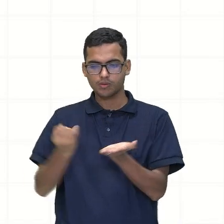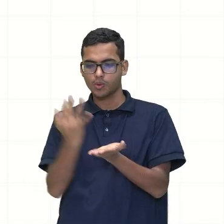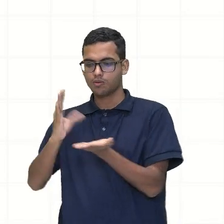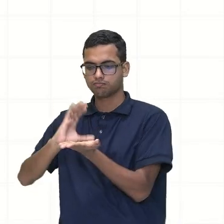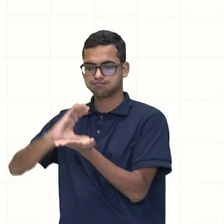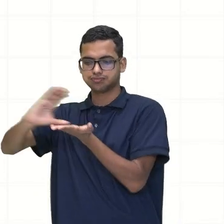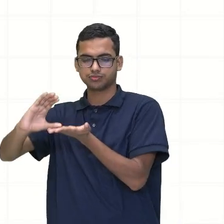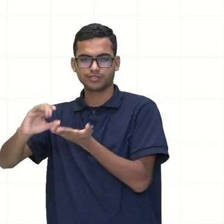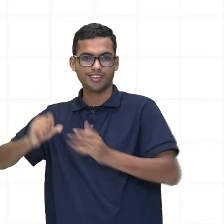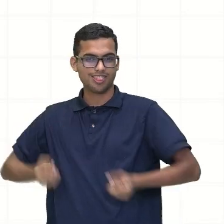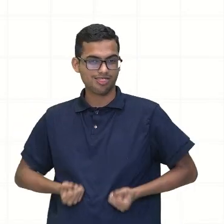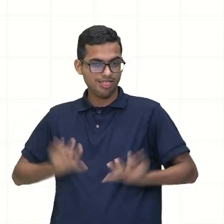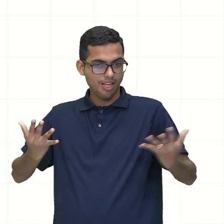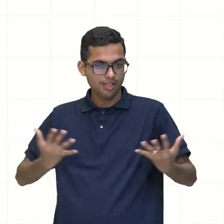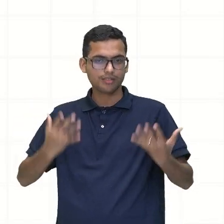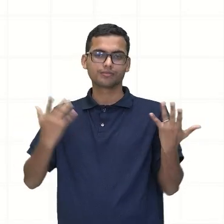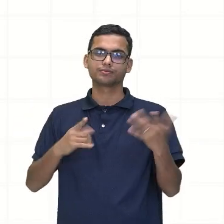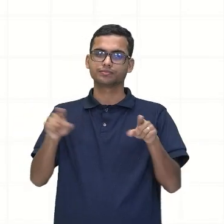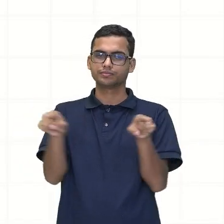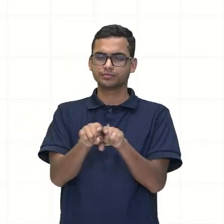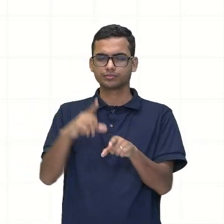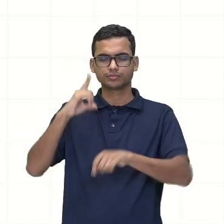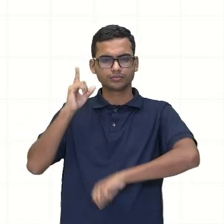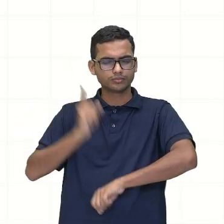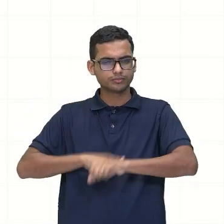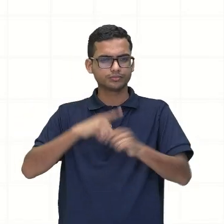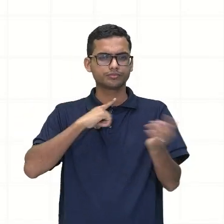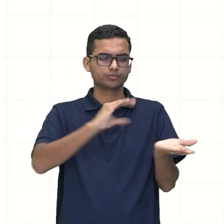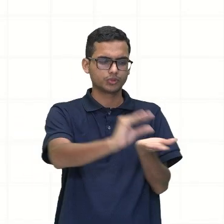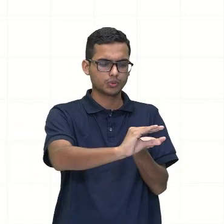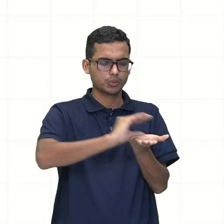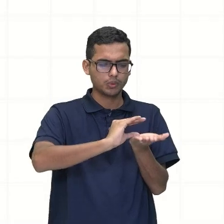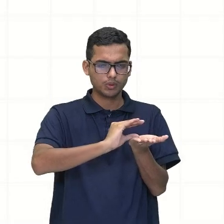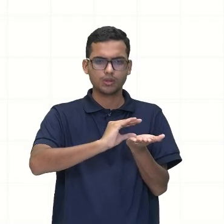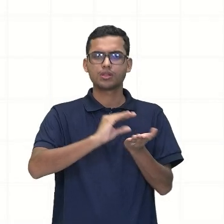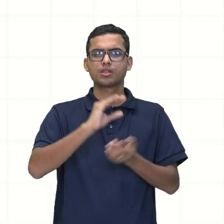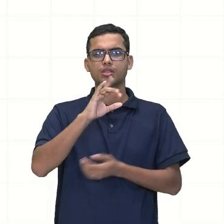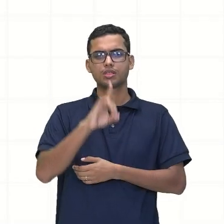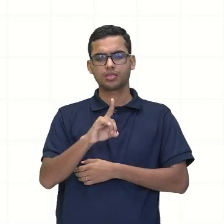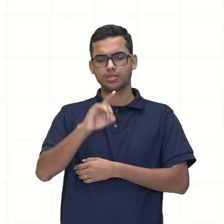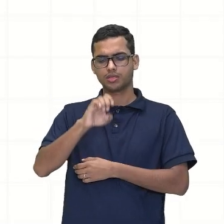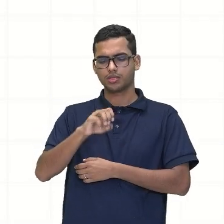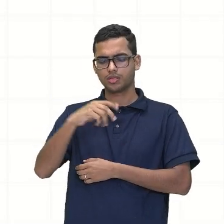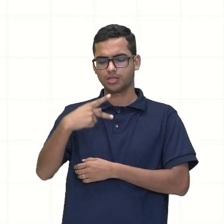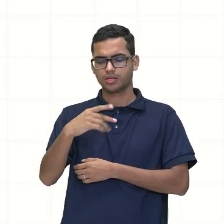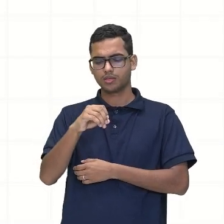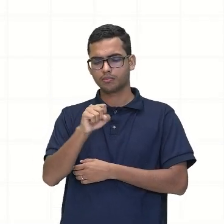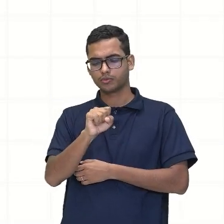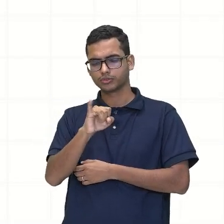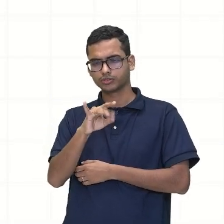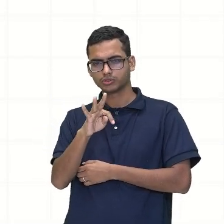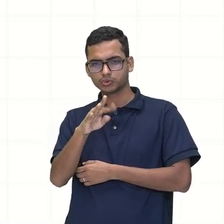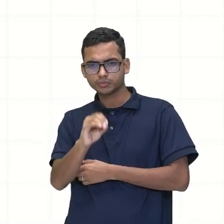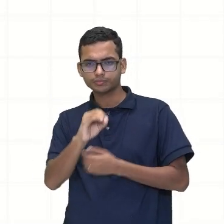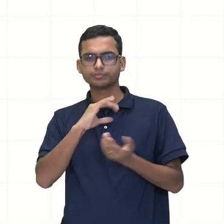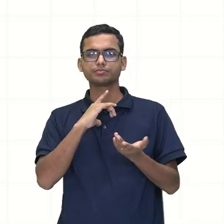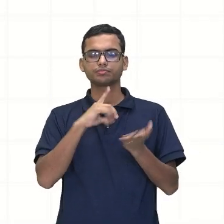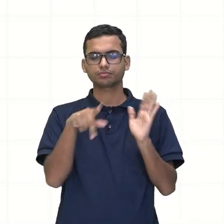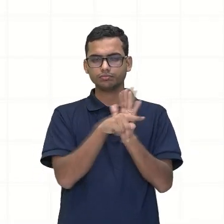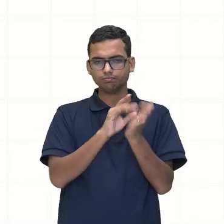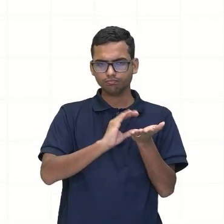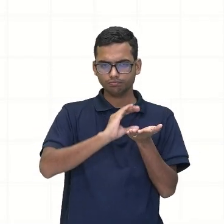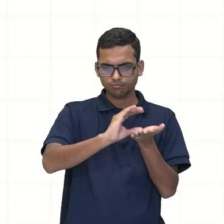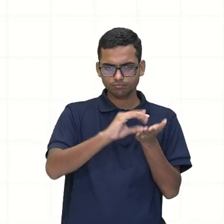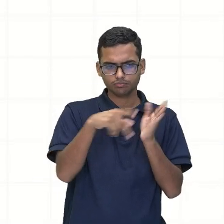saldo aumenta. Então, observa bem, ó, depósito, o saldo aumenta. Quando